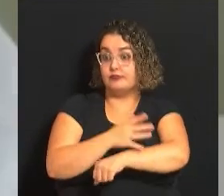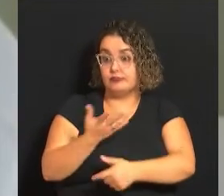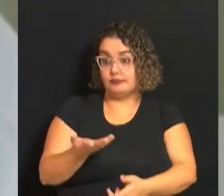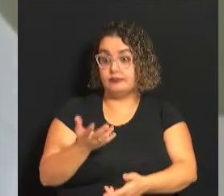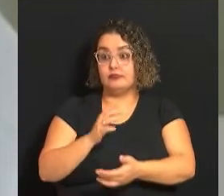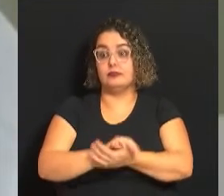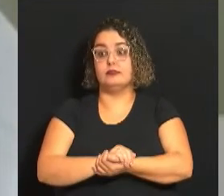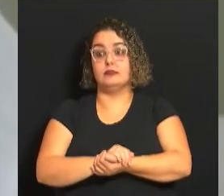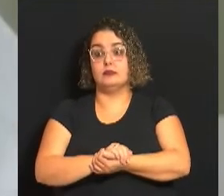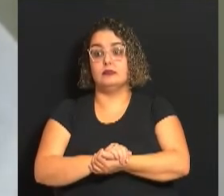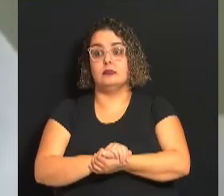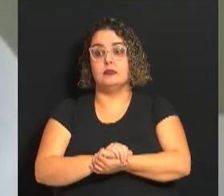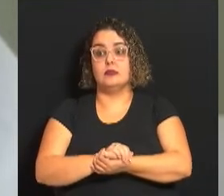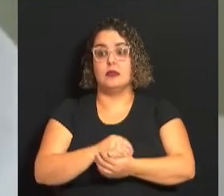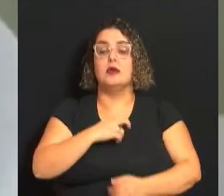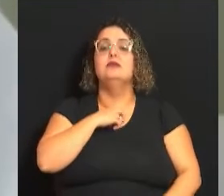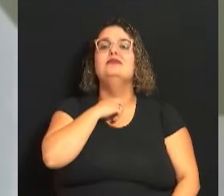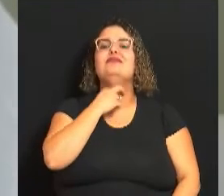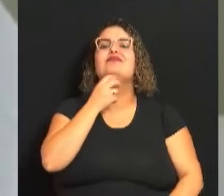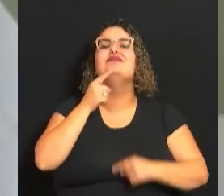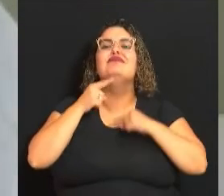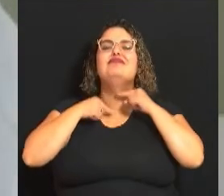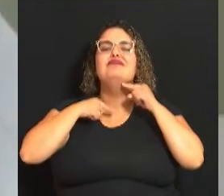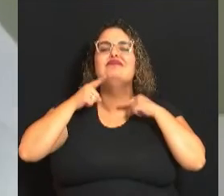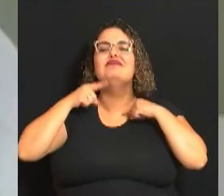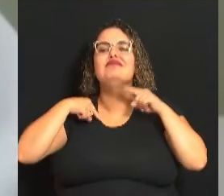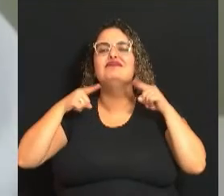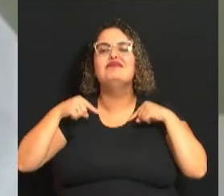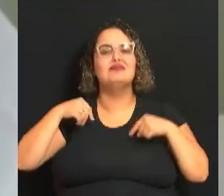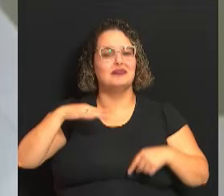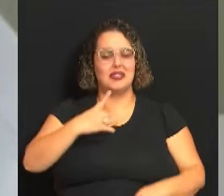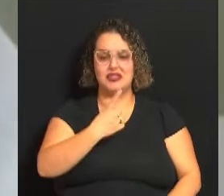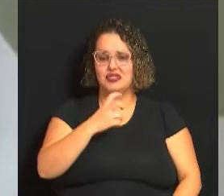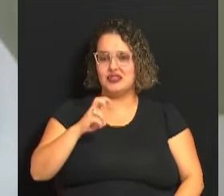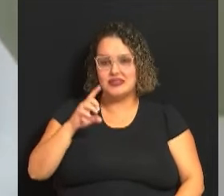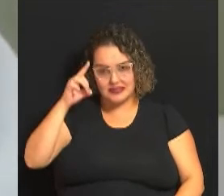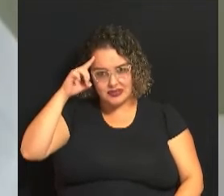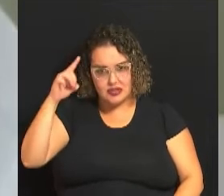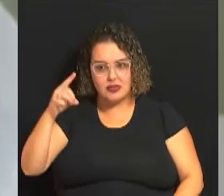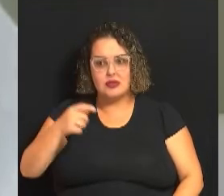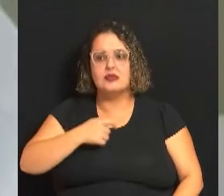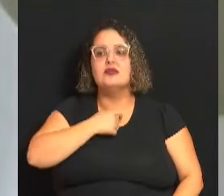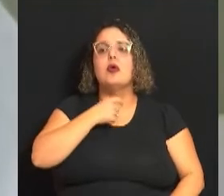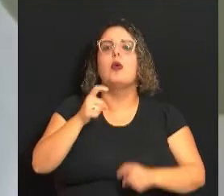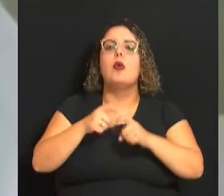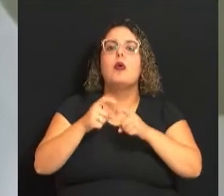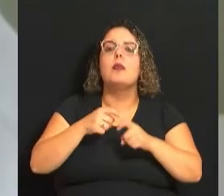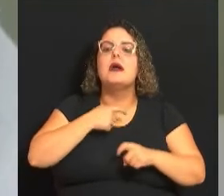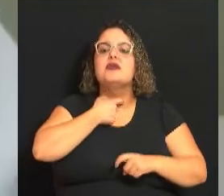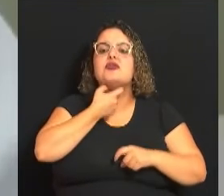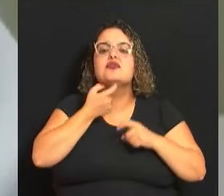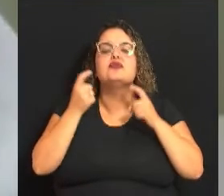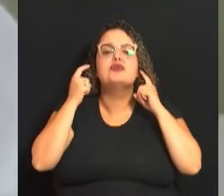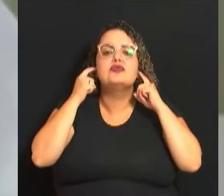com alteração de voz, mais do que 15 dias, procure um otorrinolaringologista para ver se